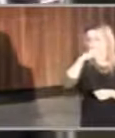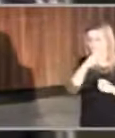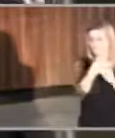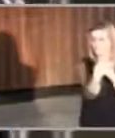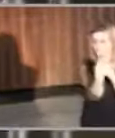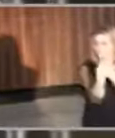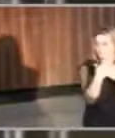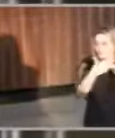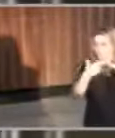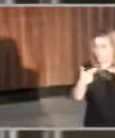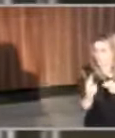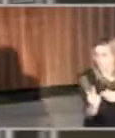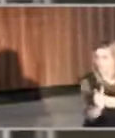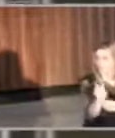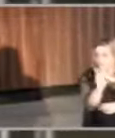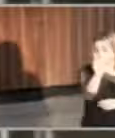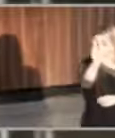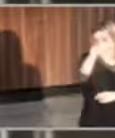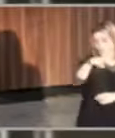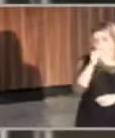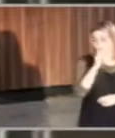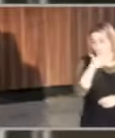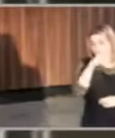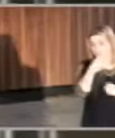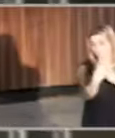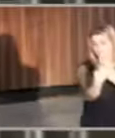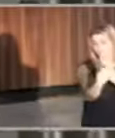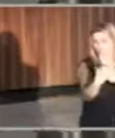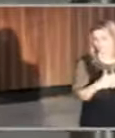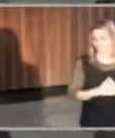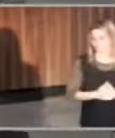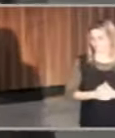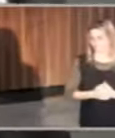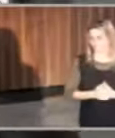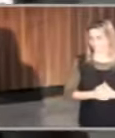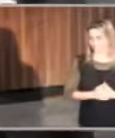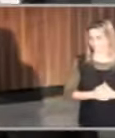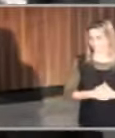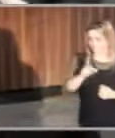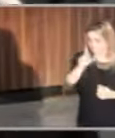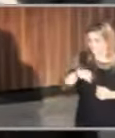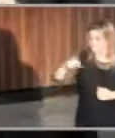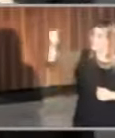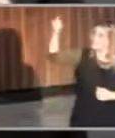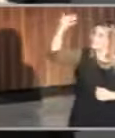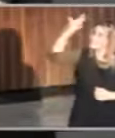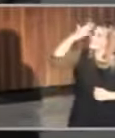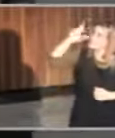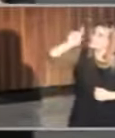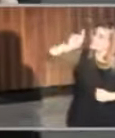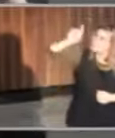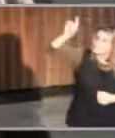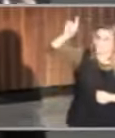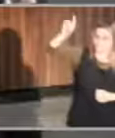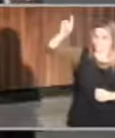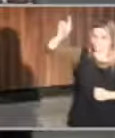que você está passando como valor e nós precisamos da graça de Deus para fazer isso dentro da nossa casa se não